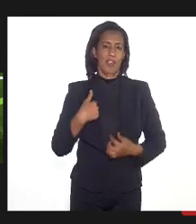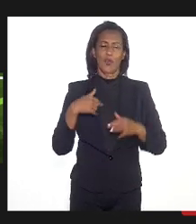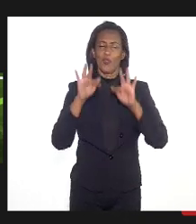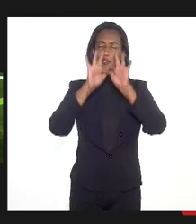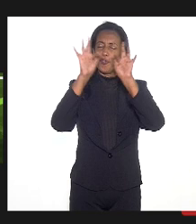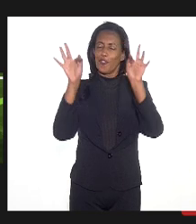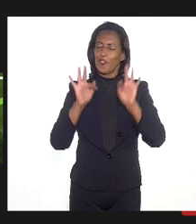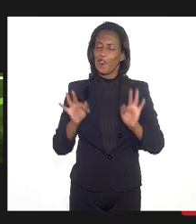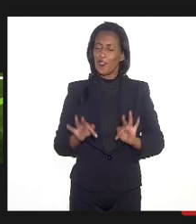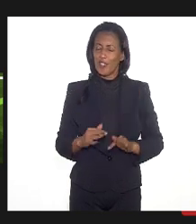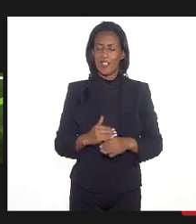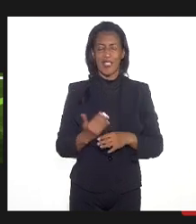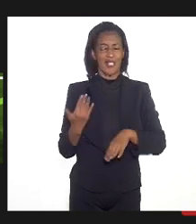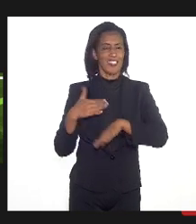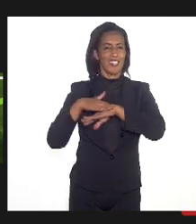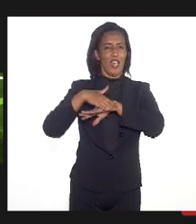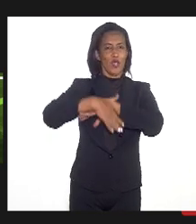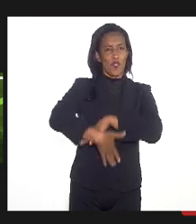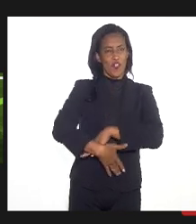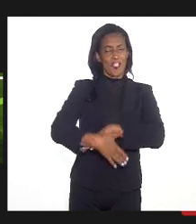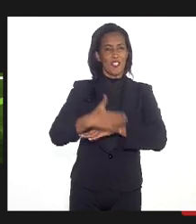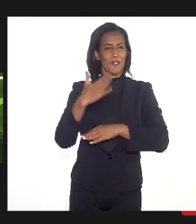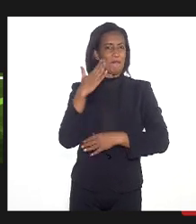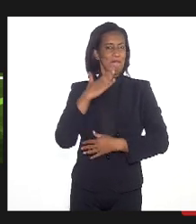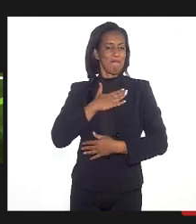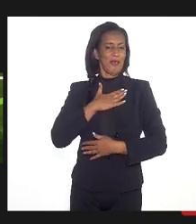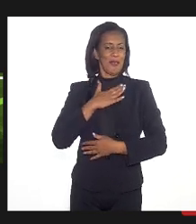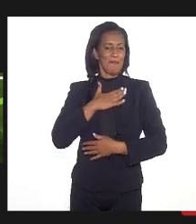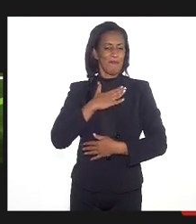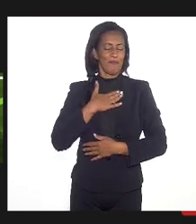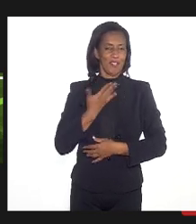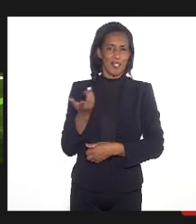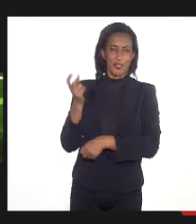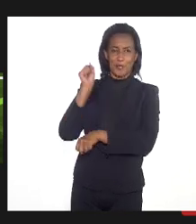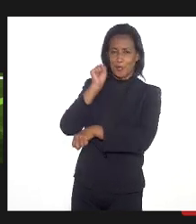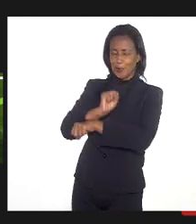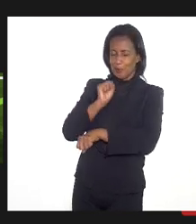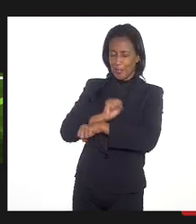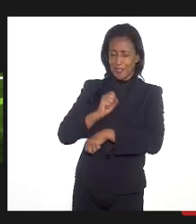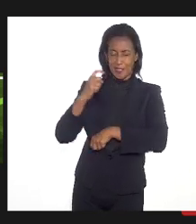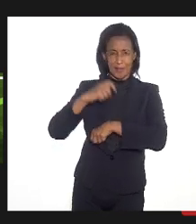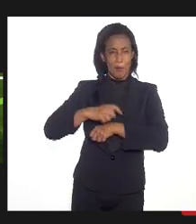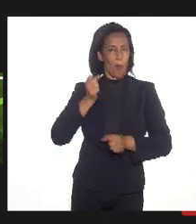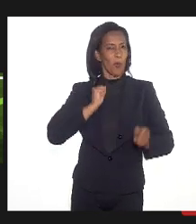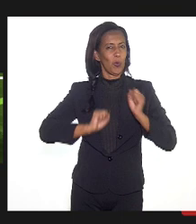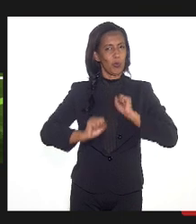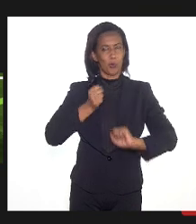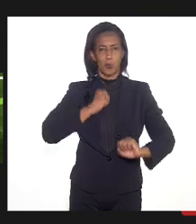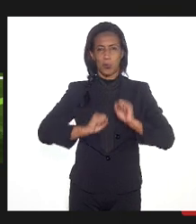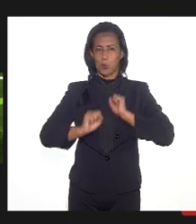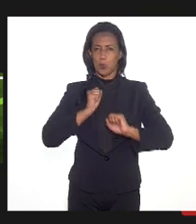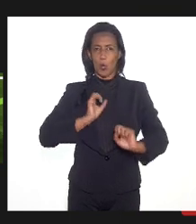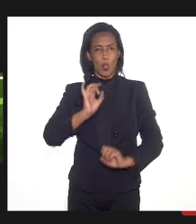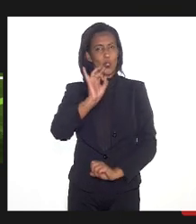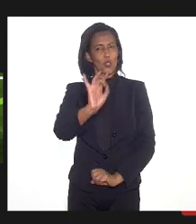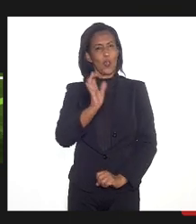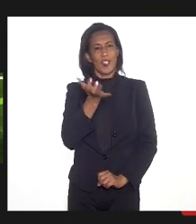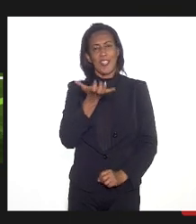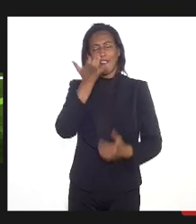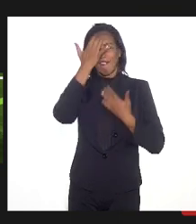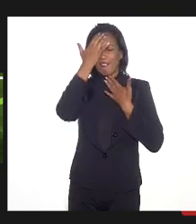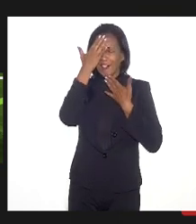feliz. Essa noite foi uma noite para mim, esperando esse momento, e só quero